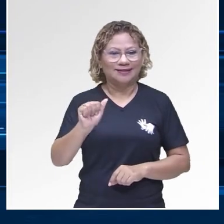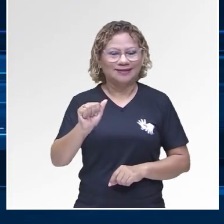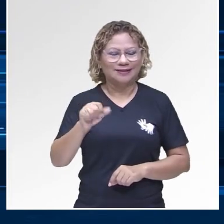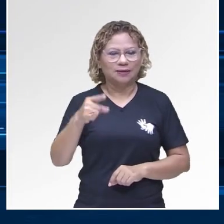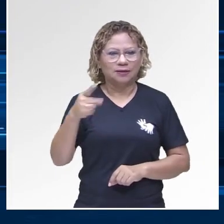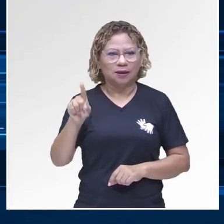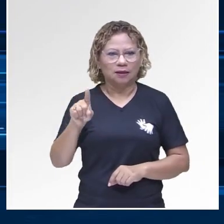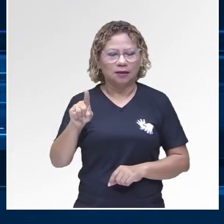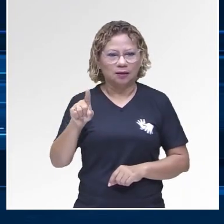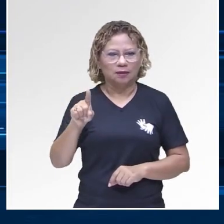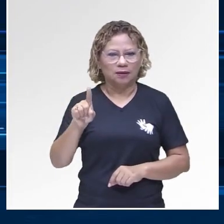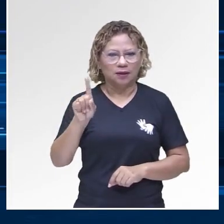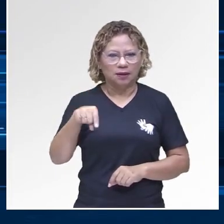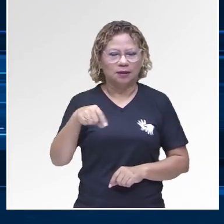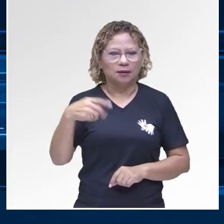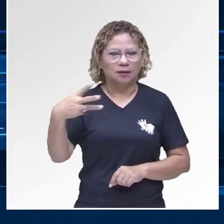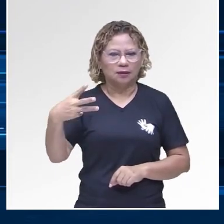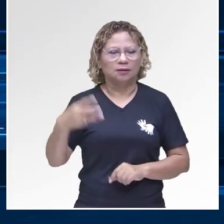isso daqui.